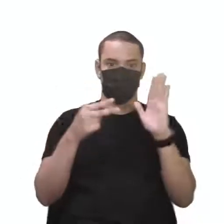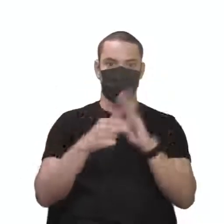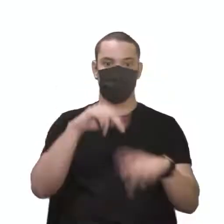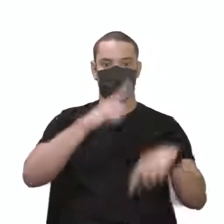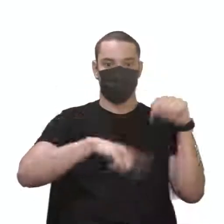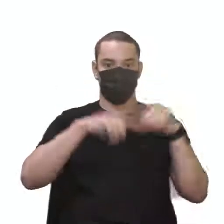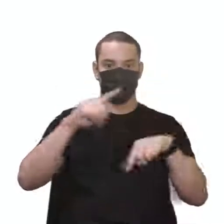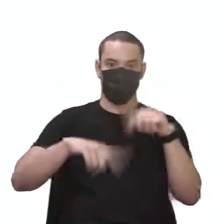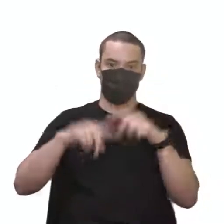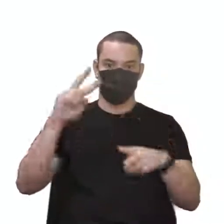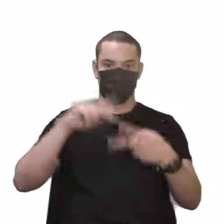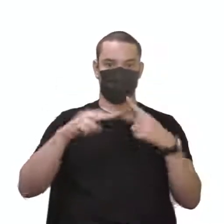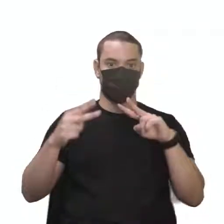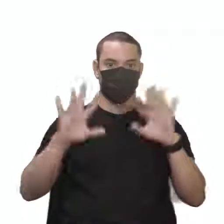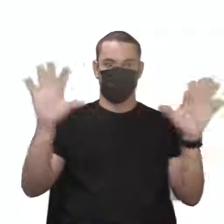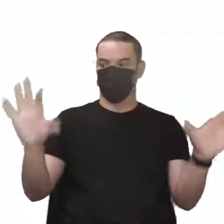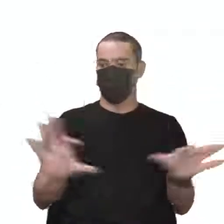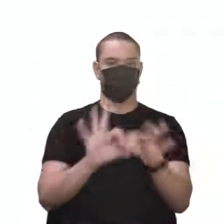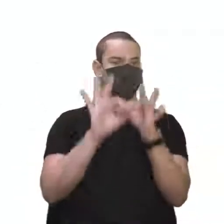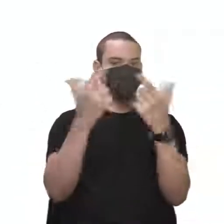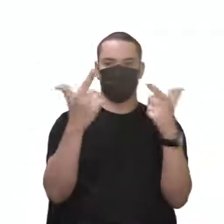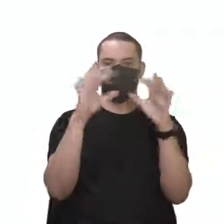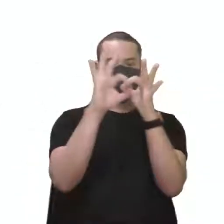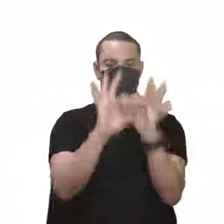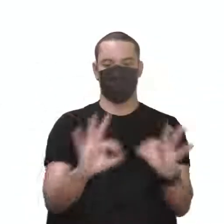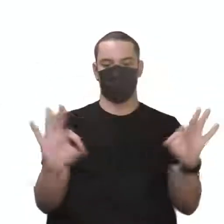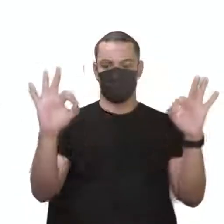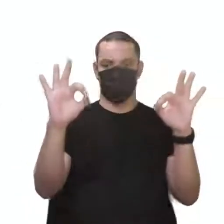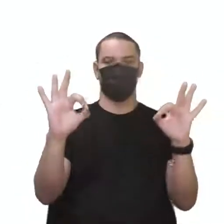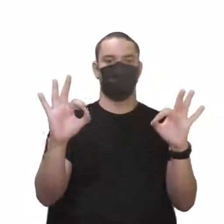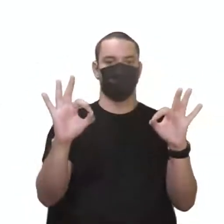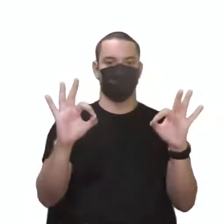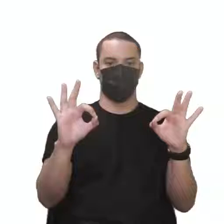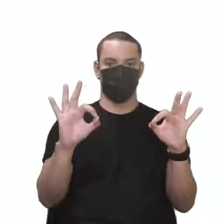genético circular não ligado ou não conectado